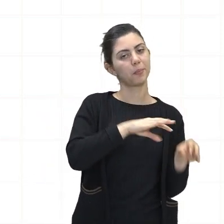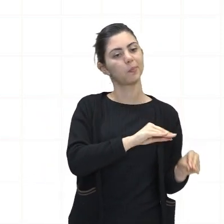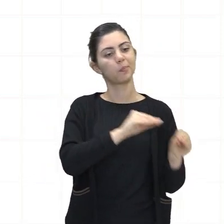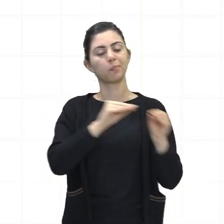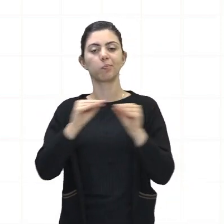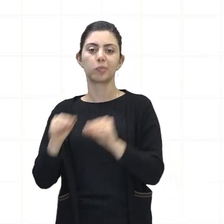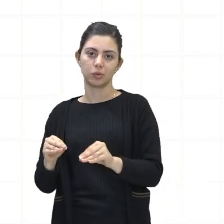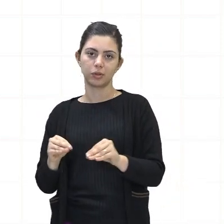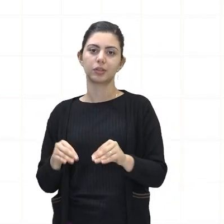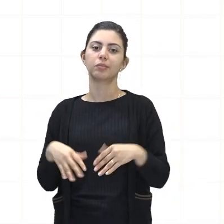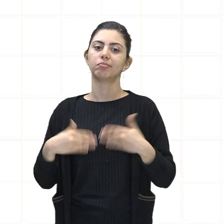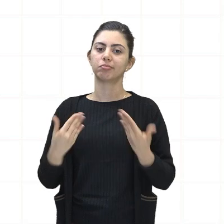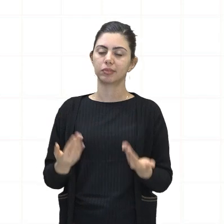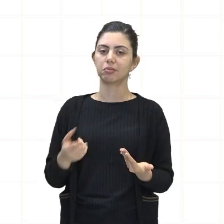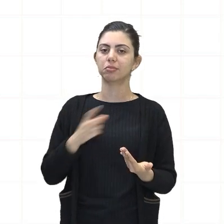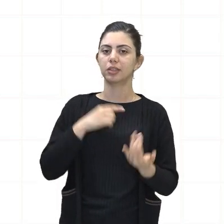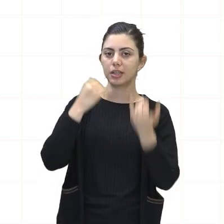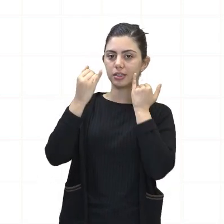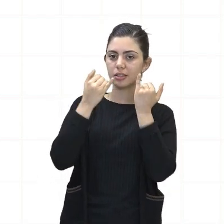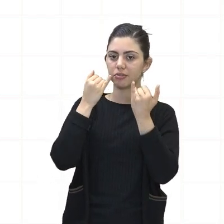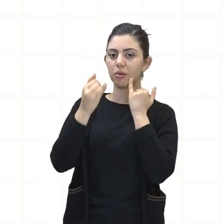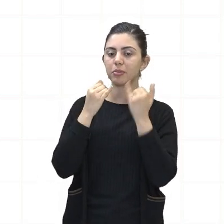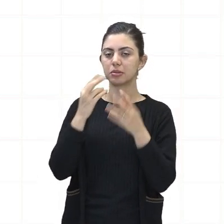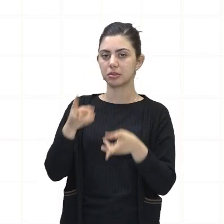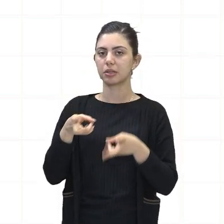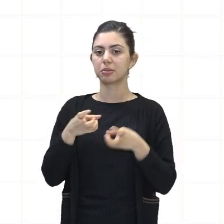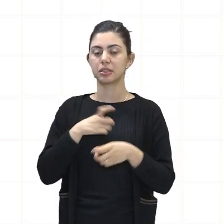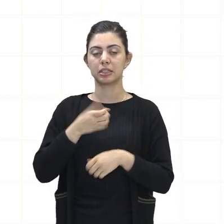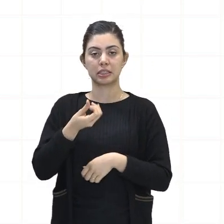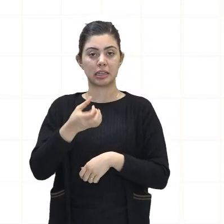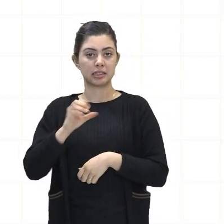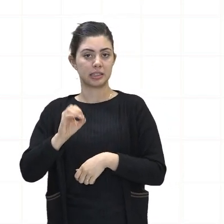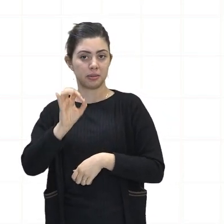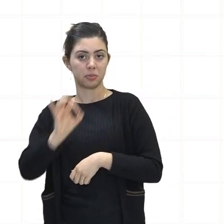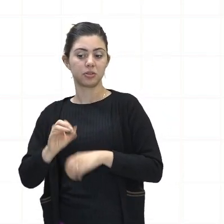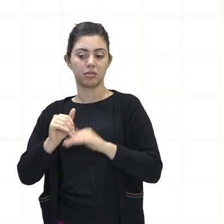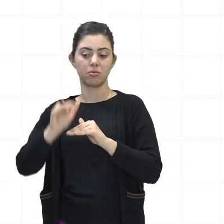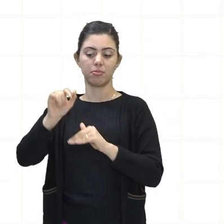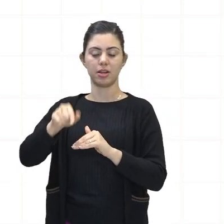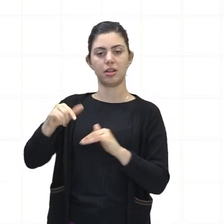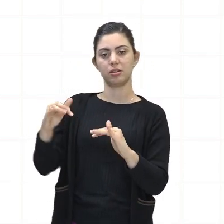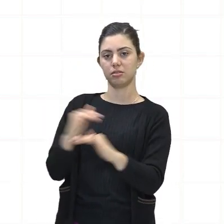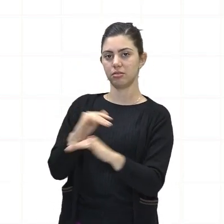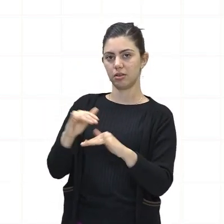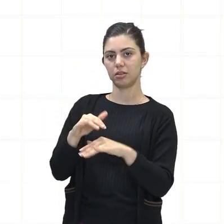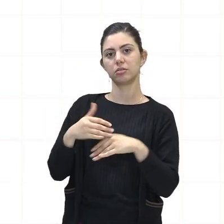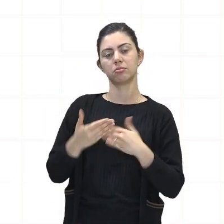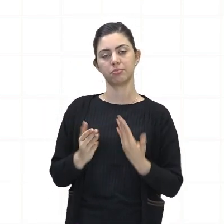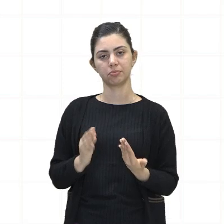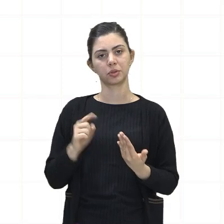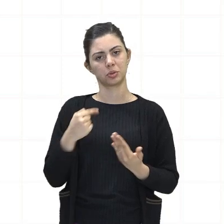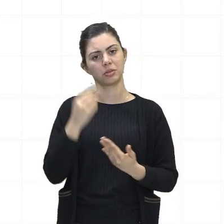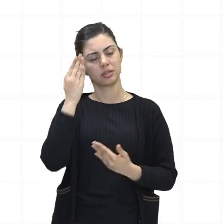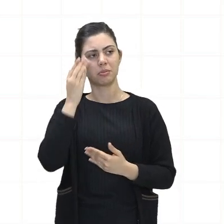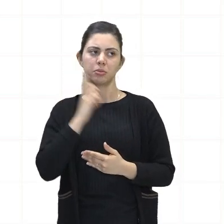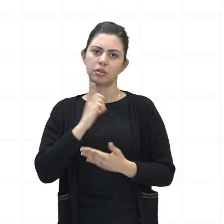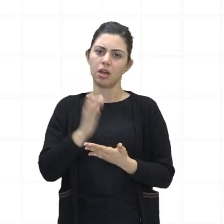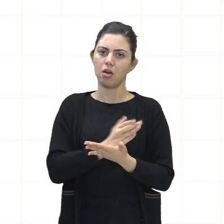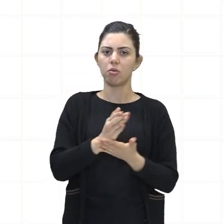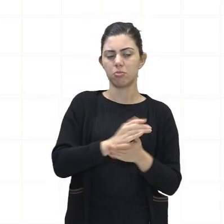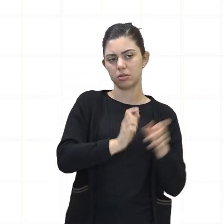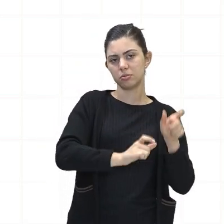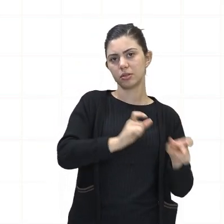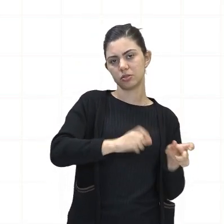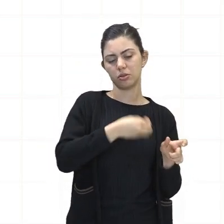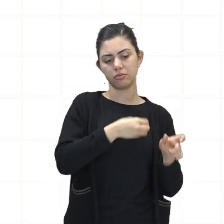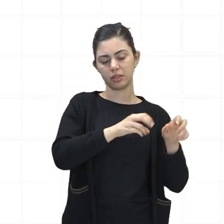Taxas de urbanização que são superiores a 60%. Então a gente ainda tem uma quantidade de pessoas ali, com algumas exceções, né,